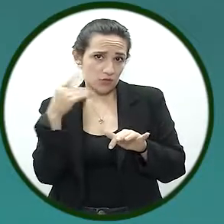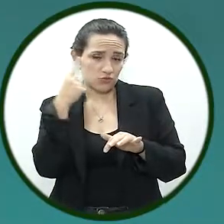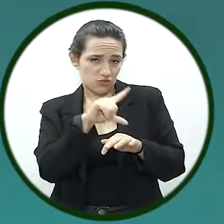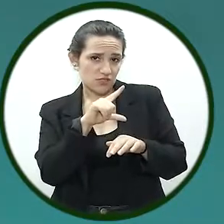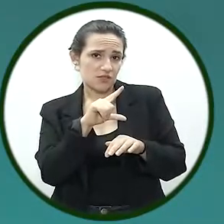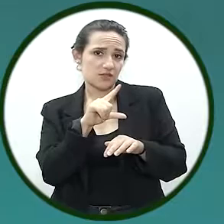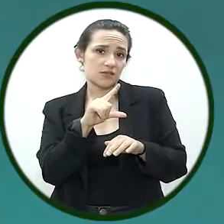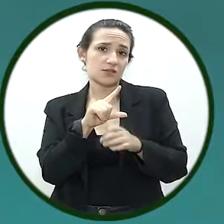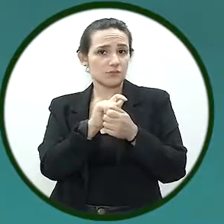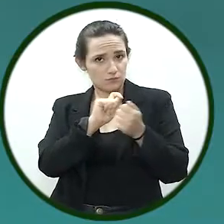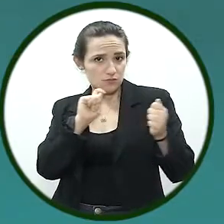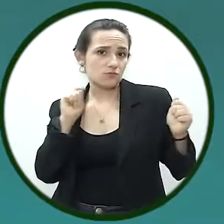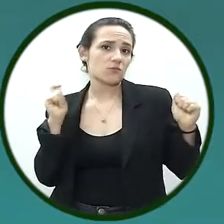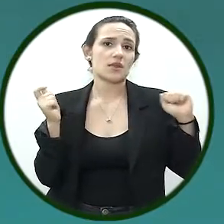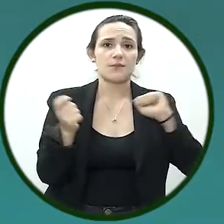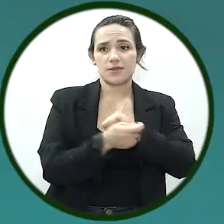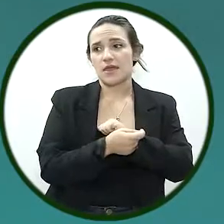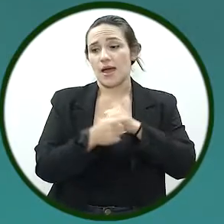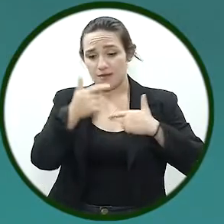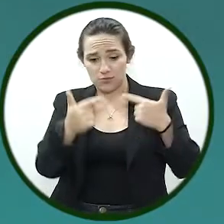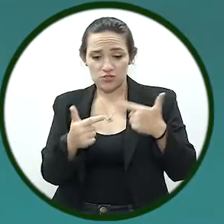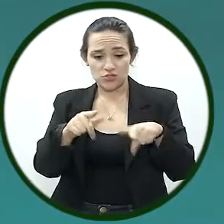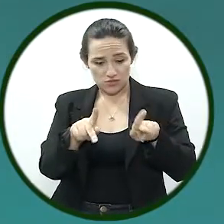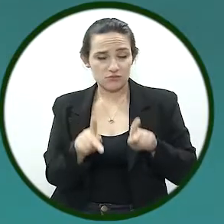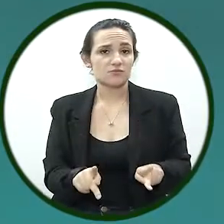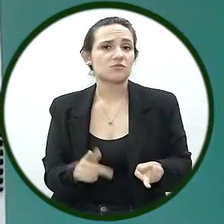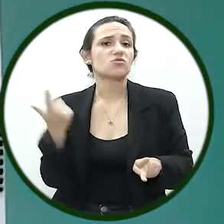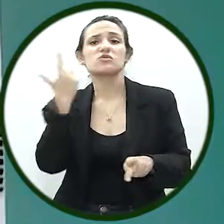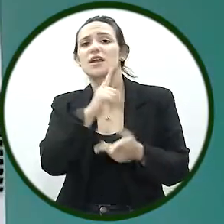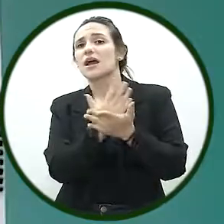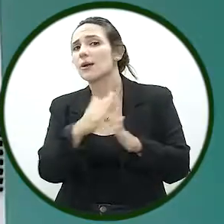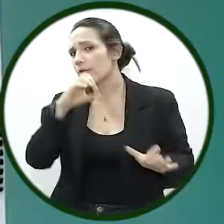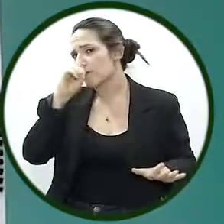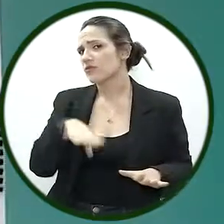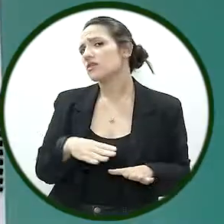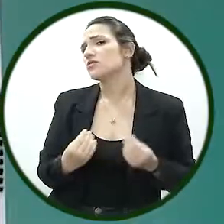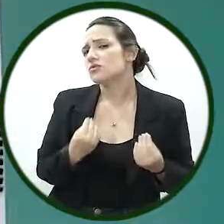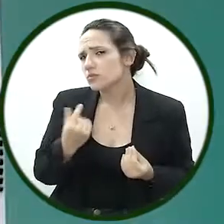formular políticas públicas para combater, né, essa violência. Sim.